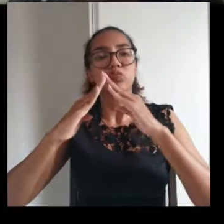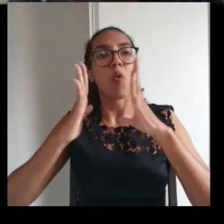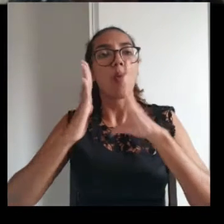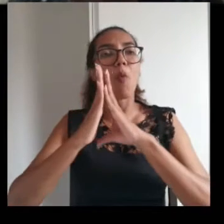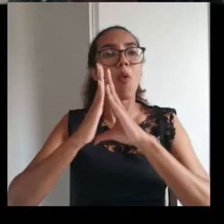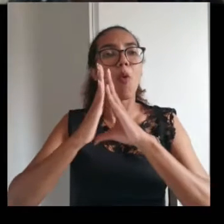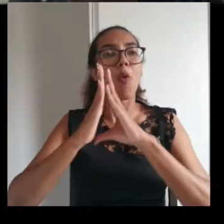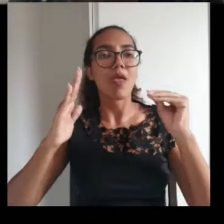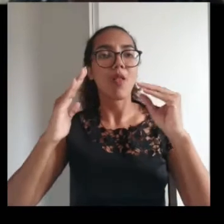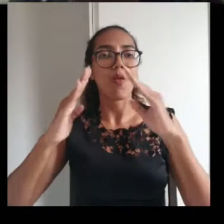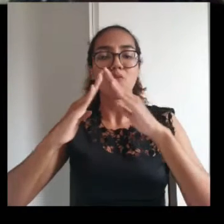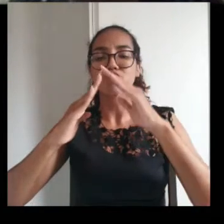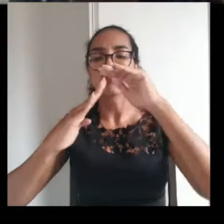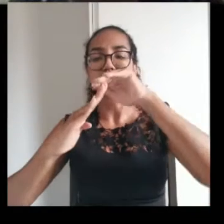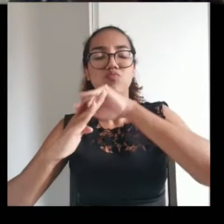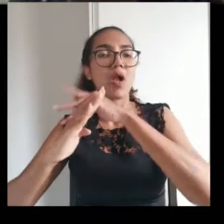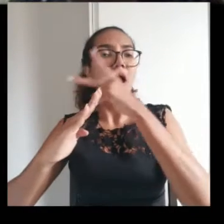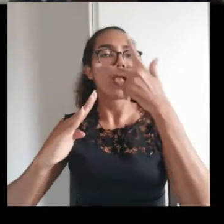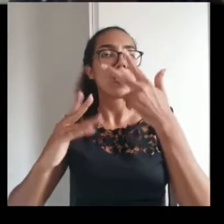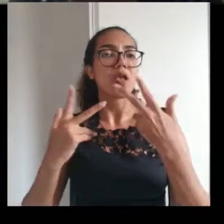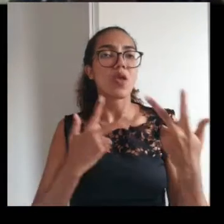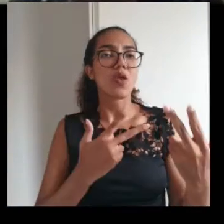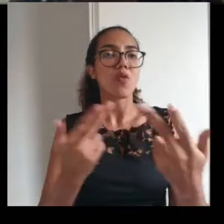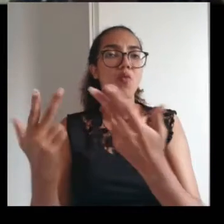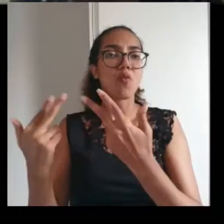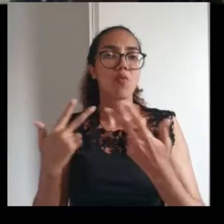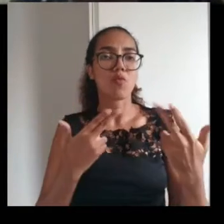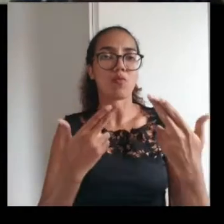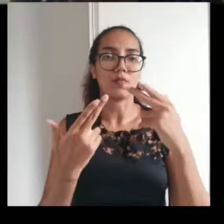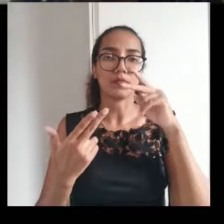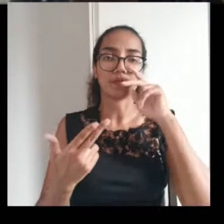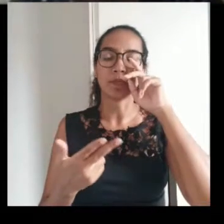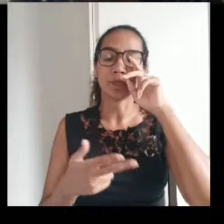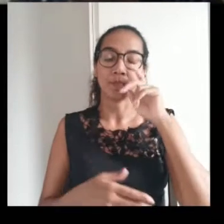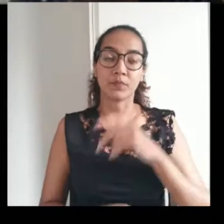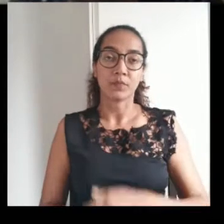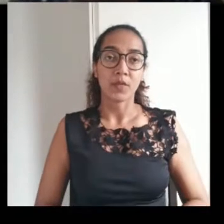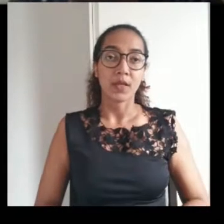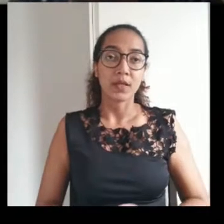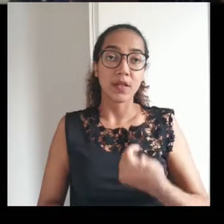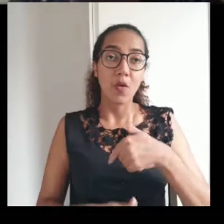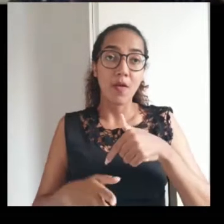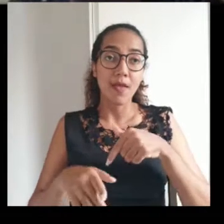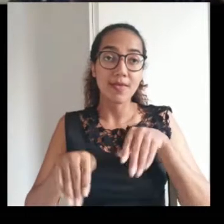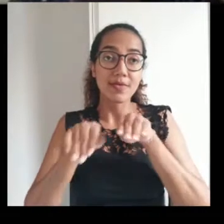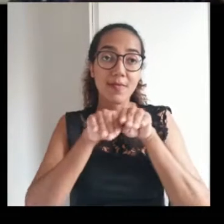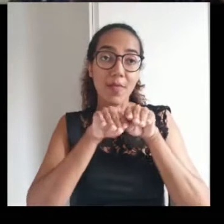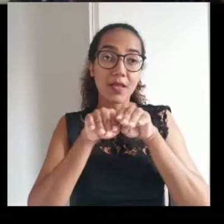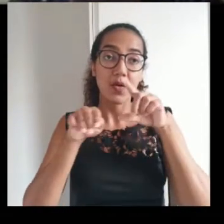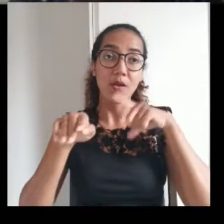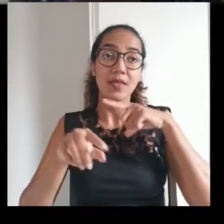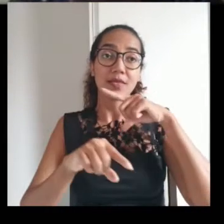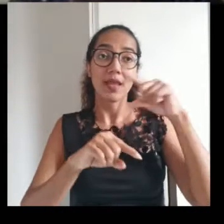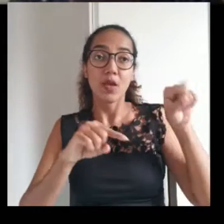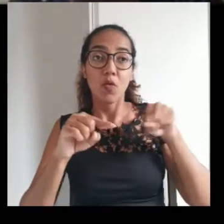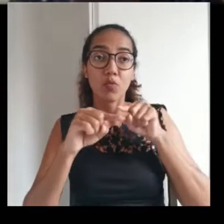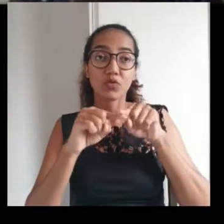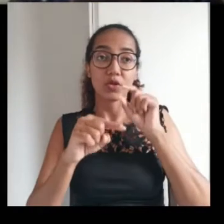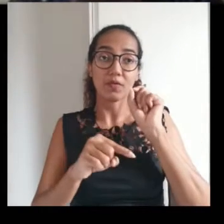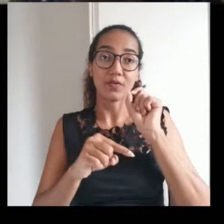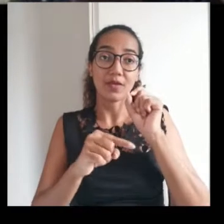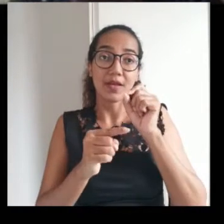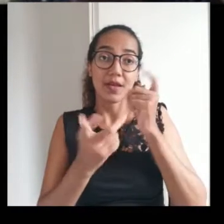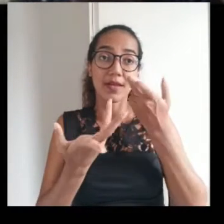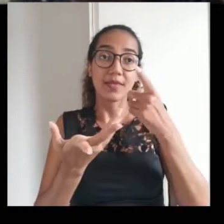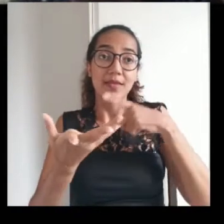estilo estabelece durante o desenvolvimento, durante a construção de alguma coisa, ela tem o objetivo de obter propriedades benéficas. No caso de um